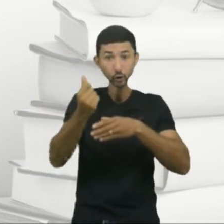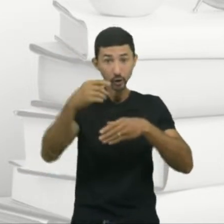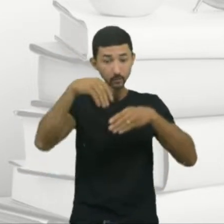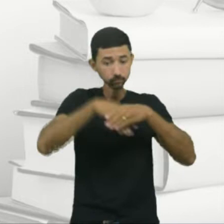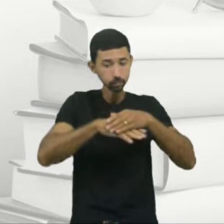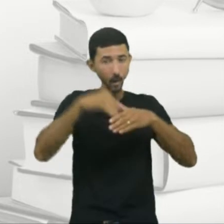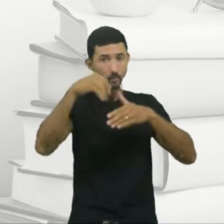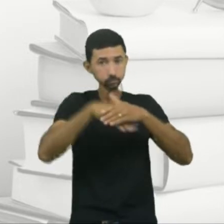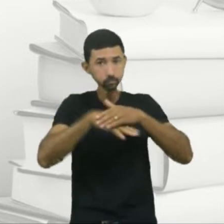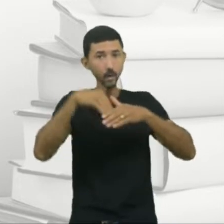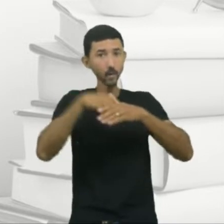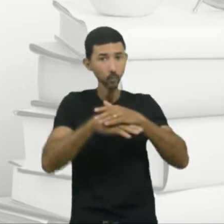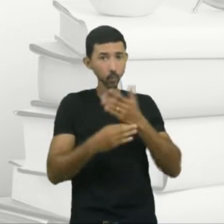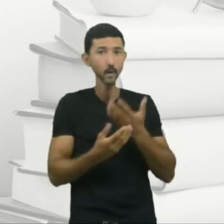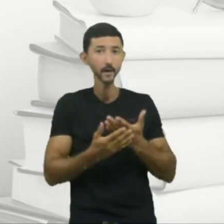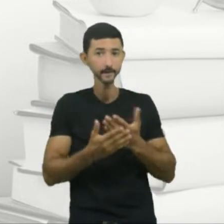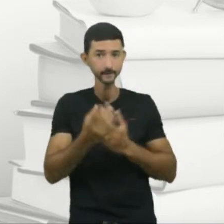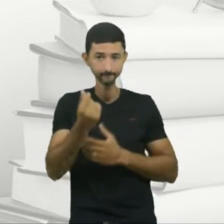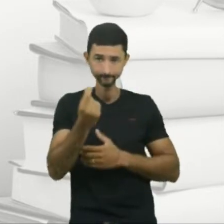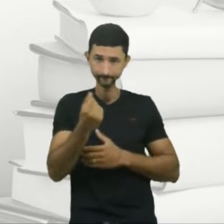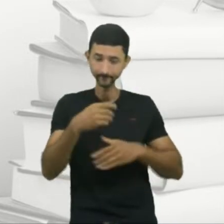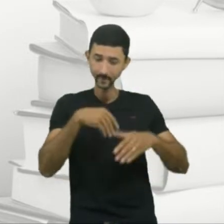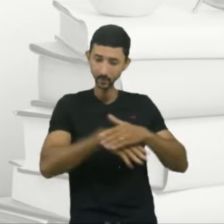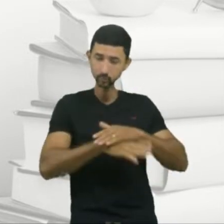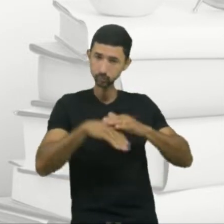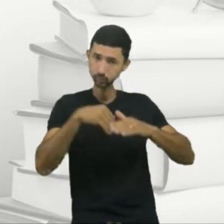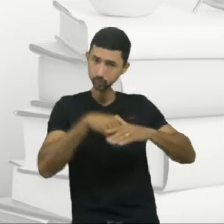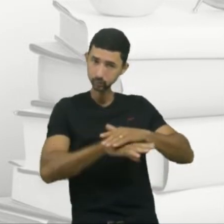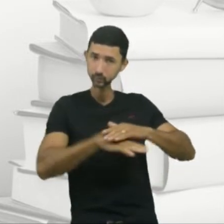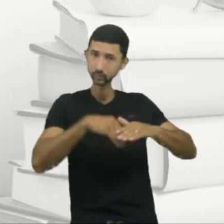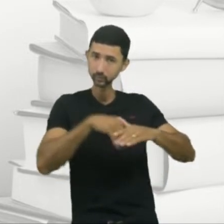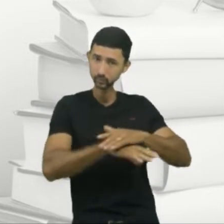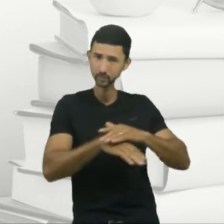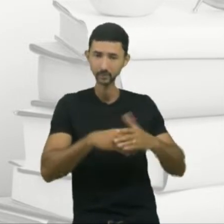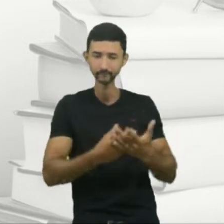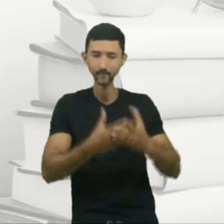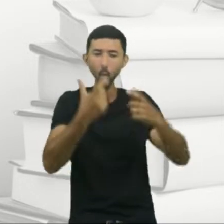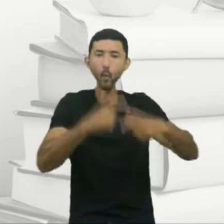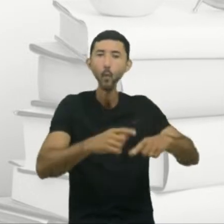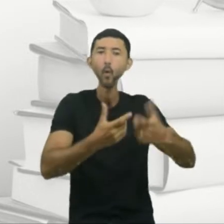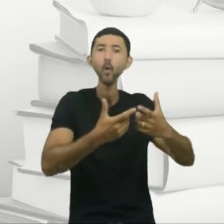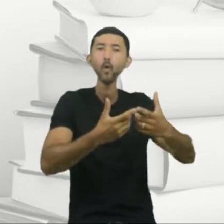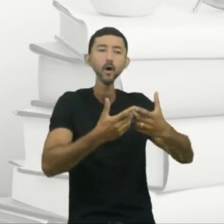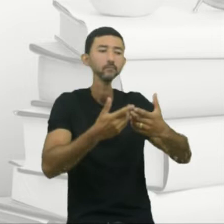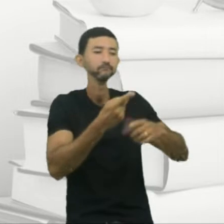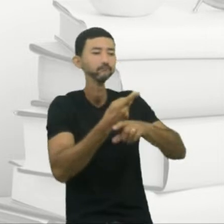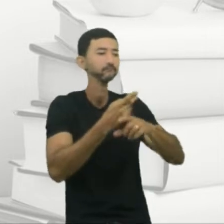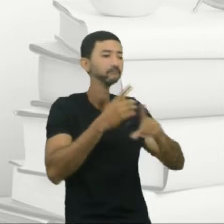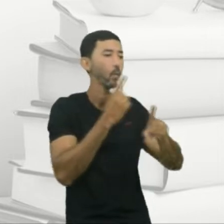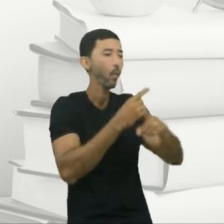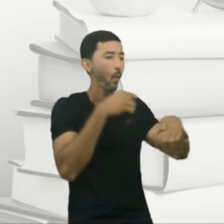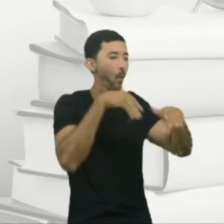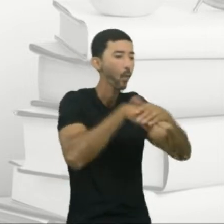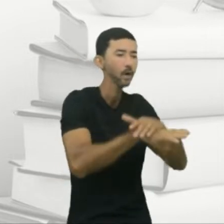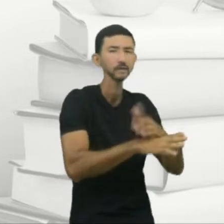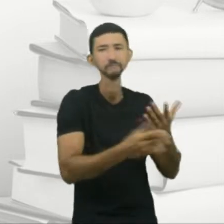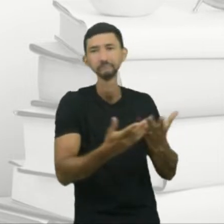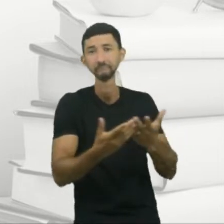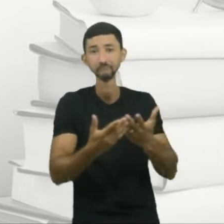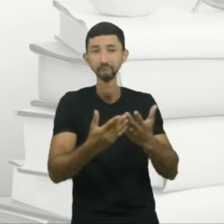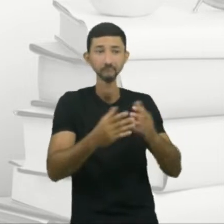dinheiro, economizam e as suas economias elas escolhem um lugar para guardar. Existem pessoas que